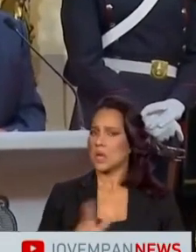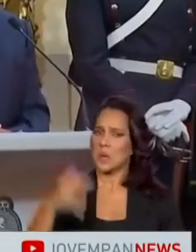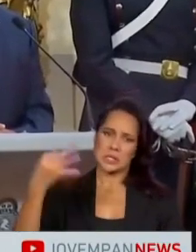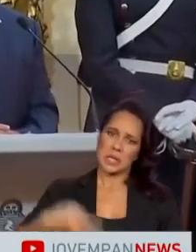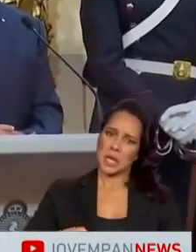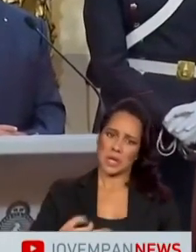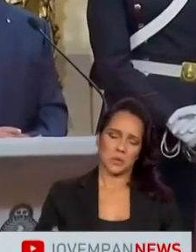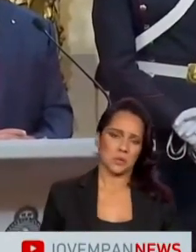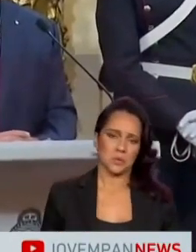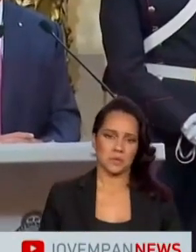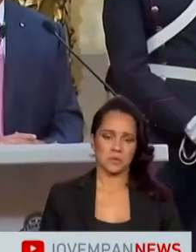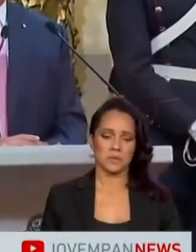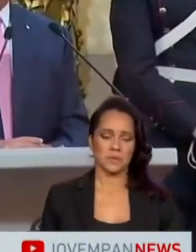correto,